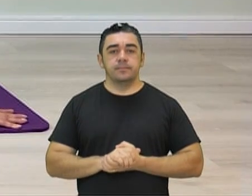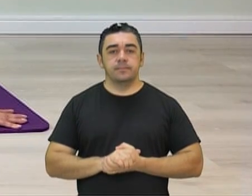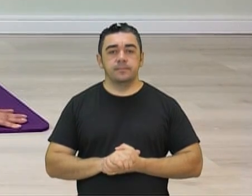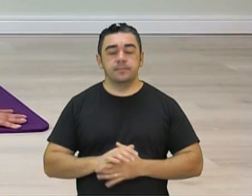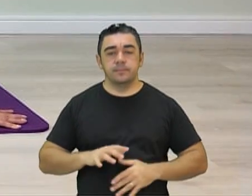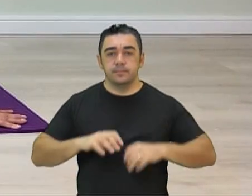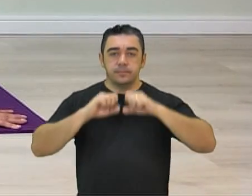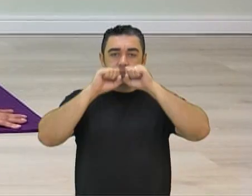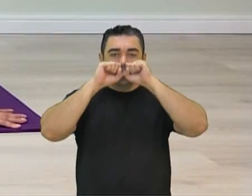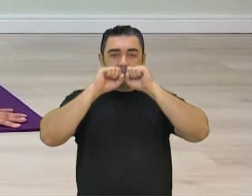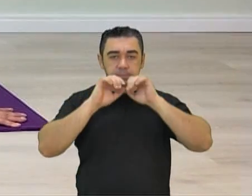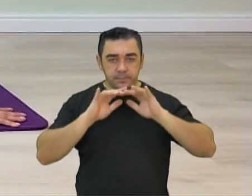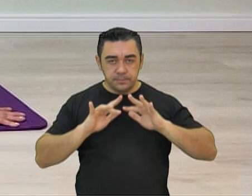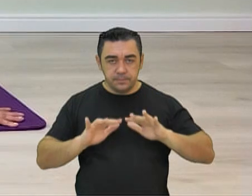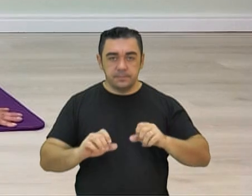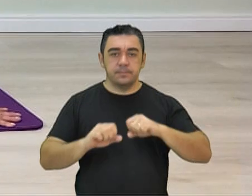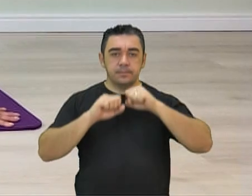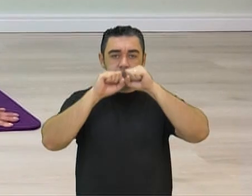Respira.